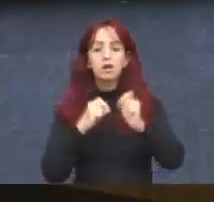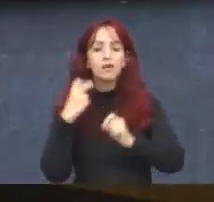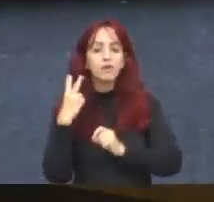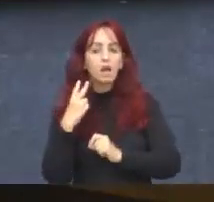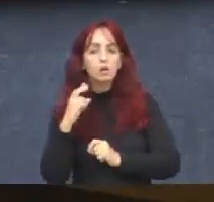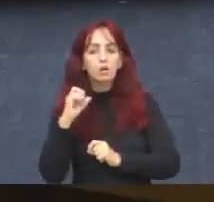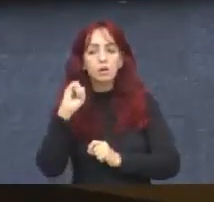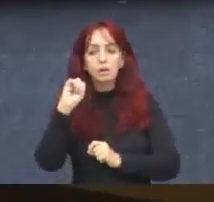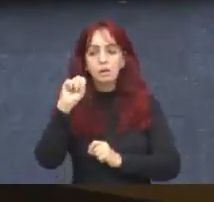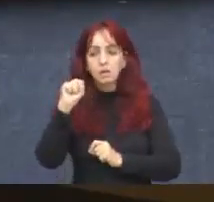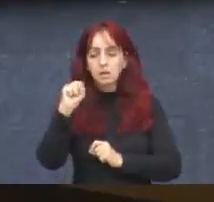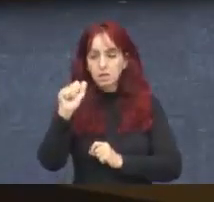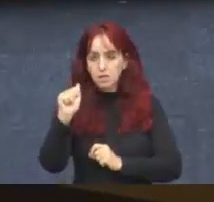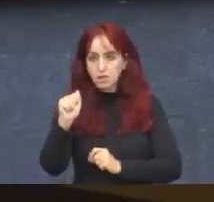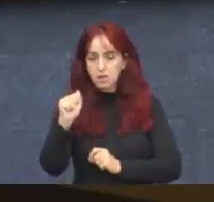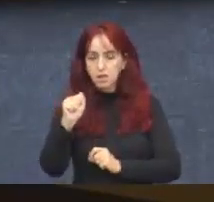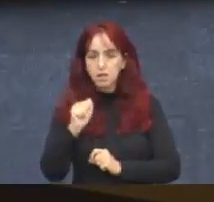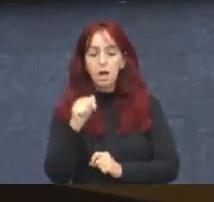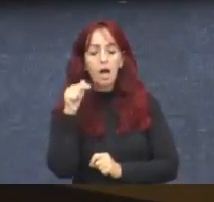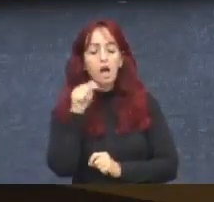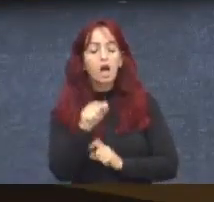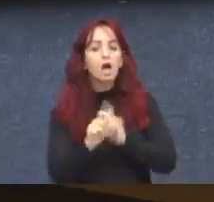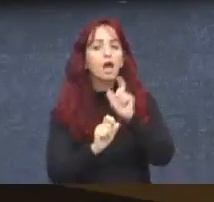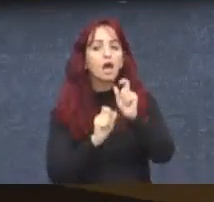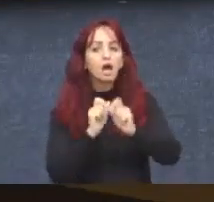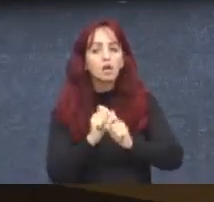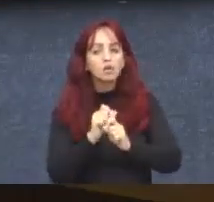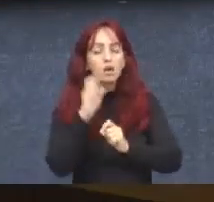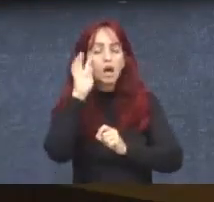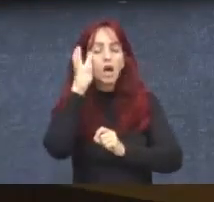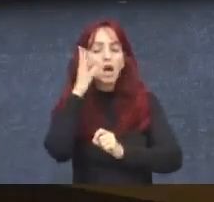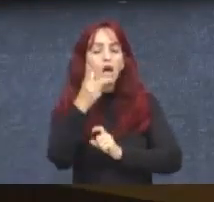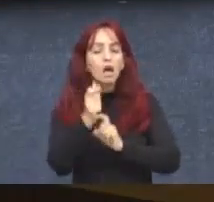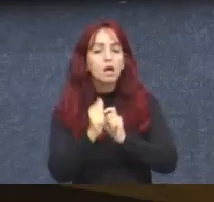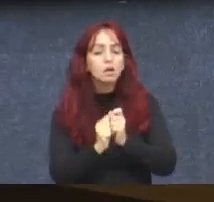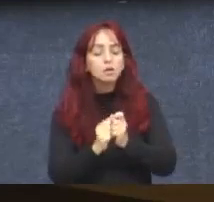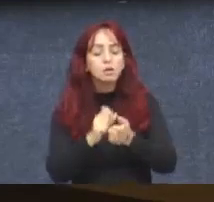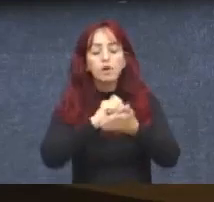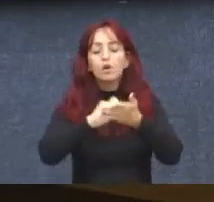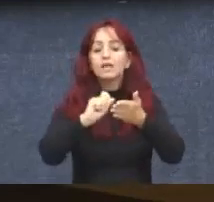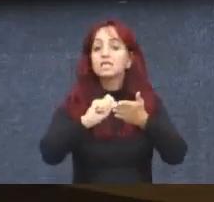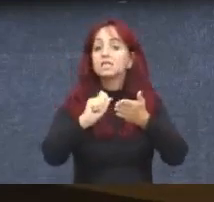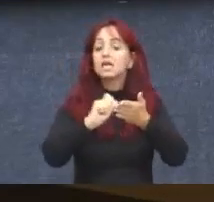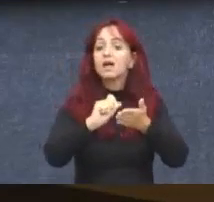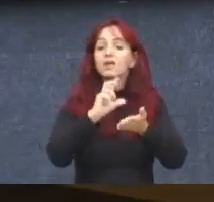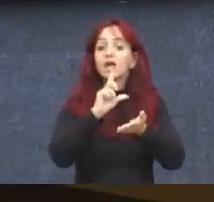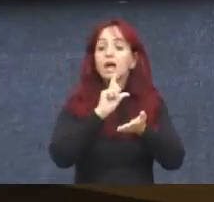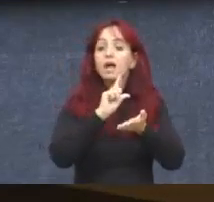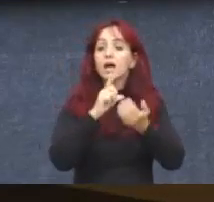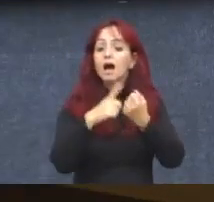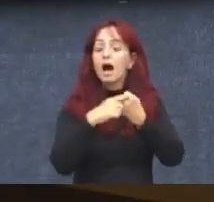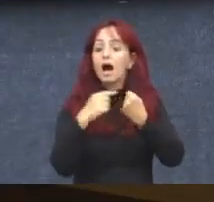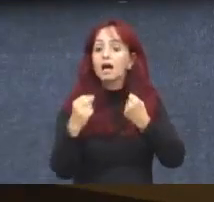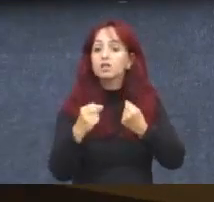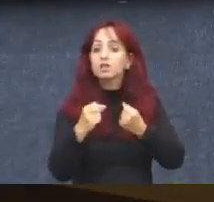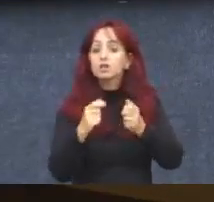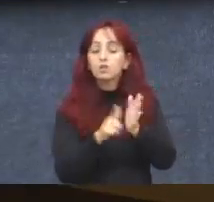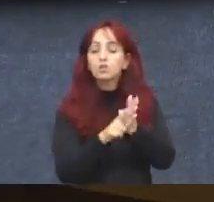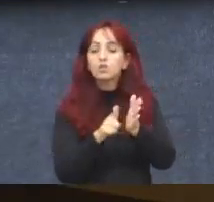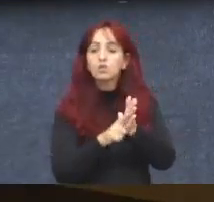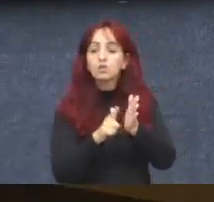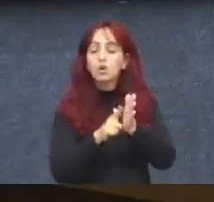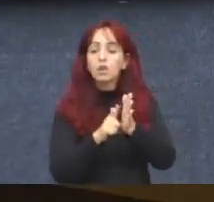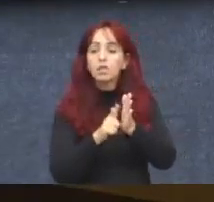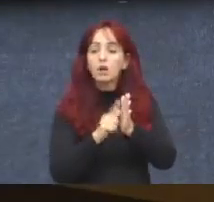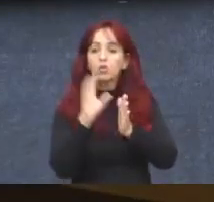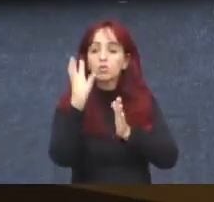Lourença, ela decidiu escrever um artigo no jornal O Tempo, tentando me acusar e acusar